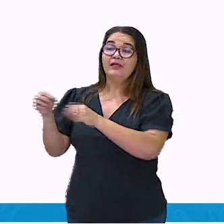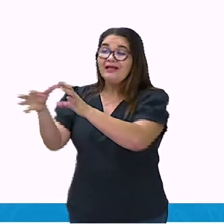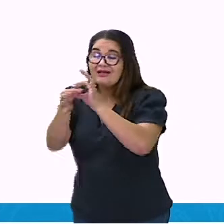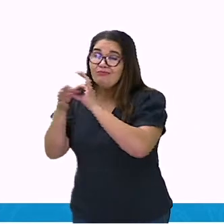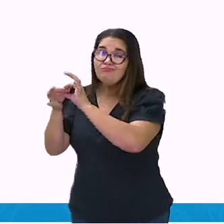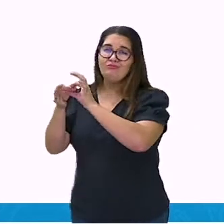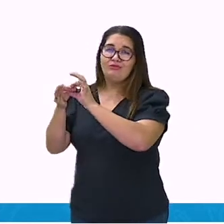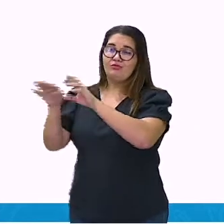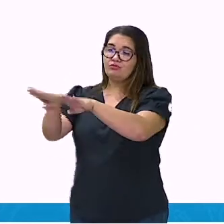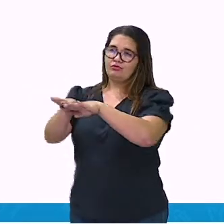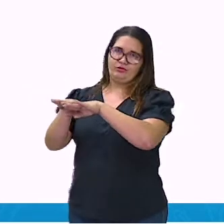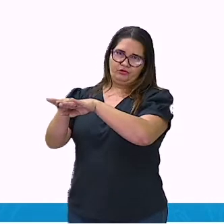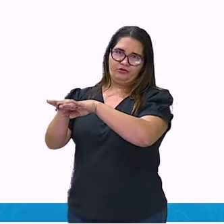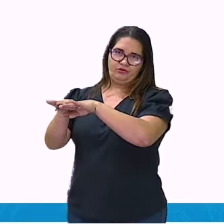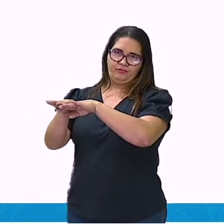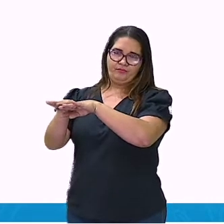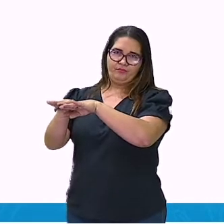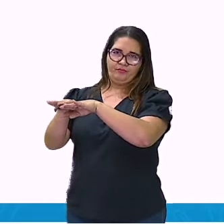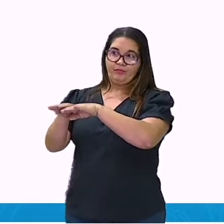uma